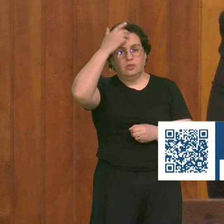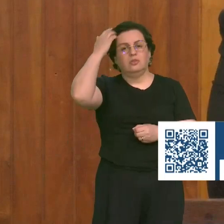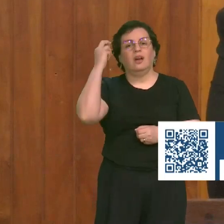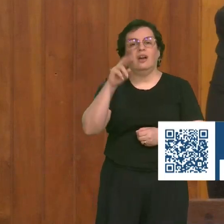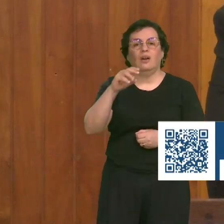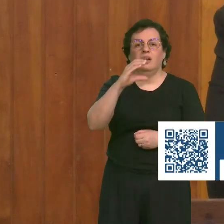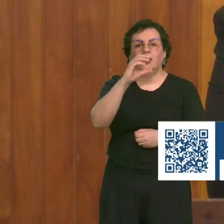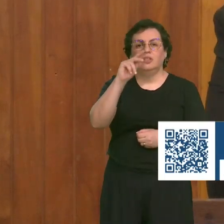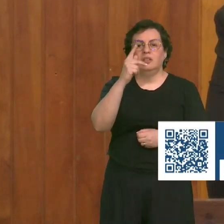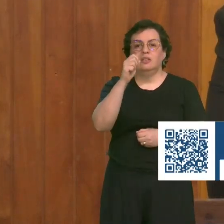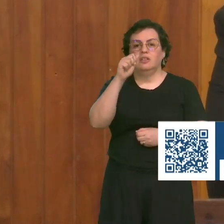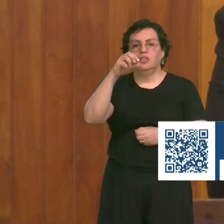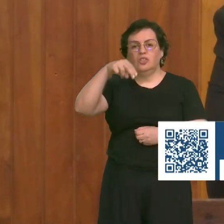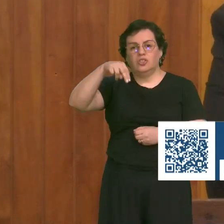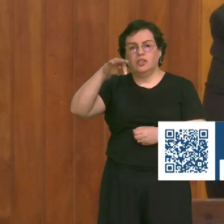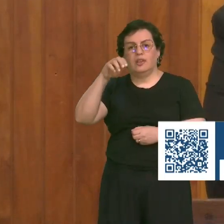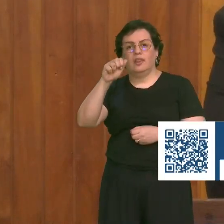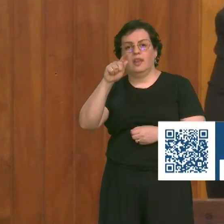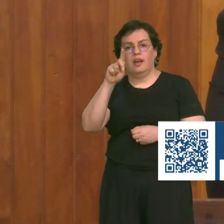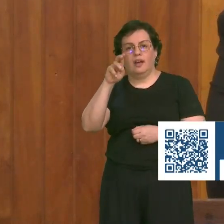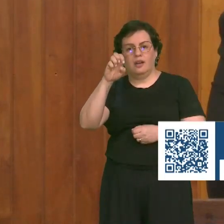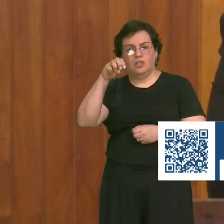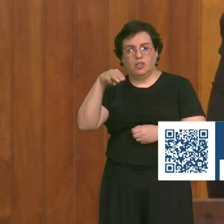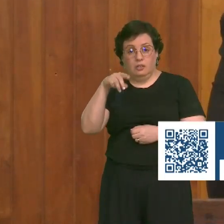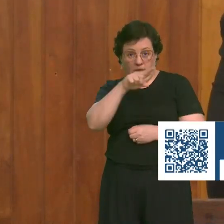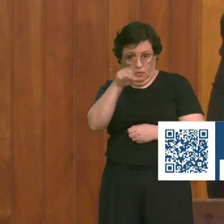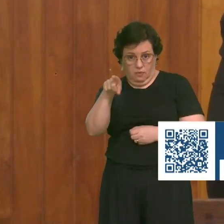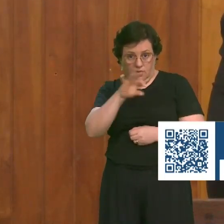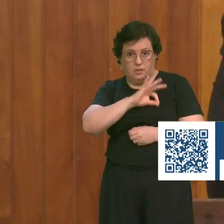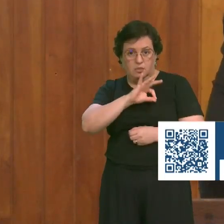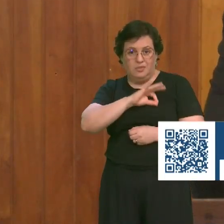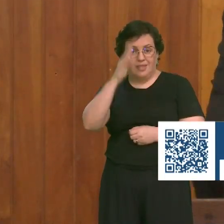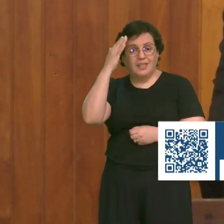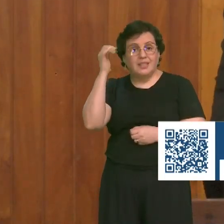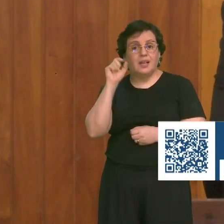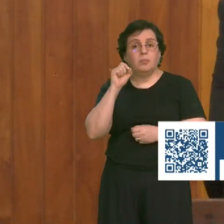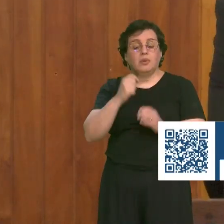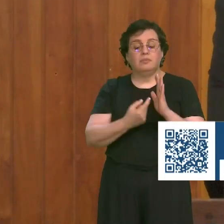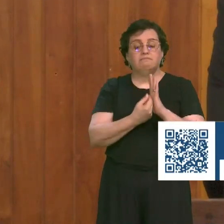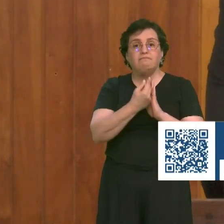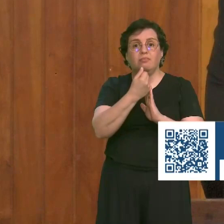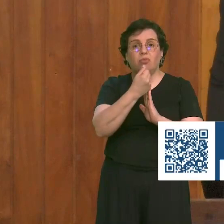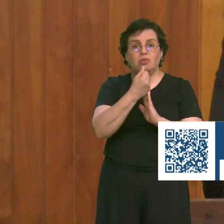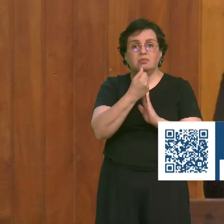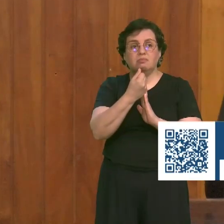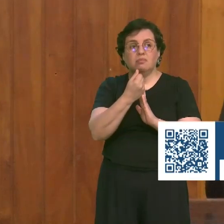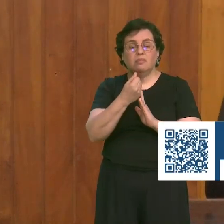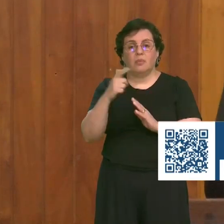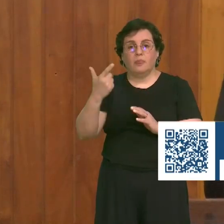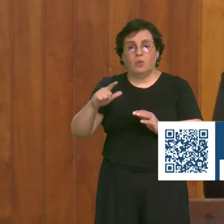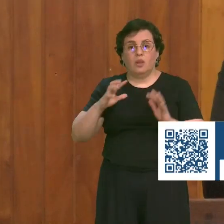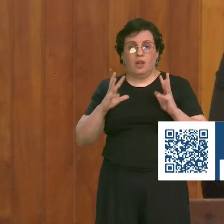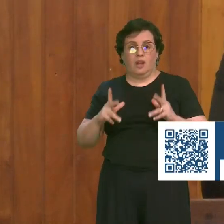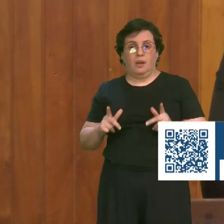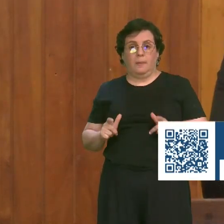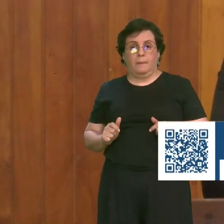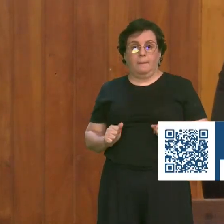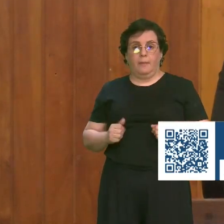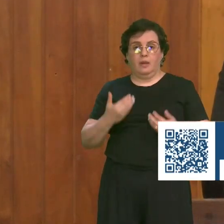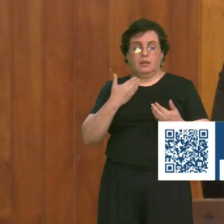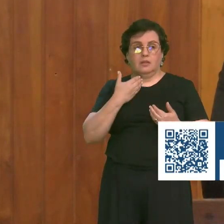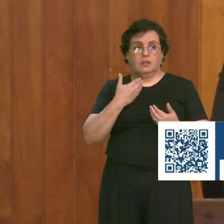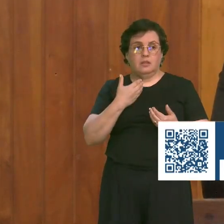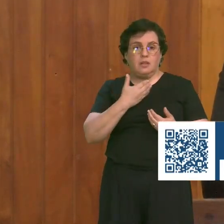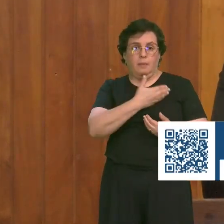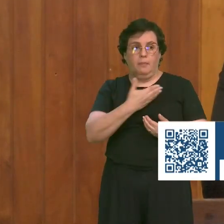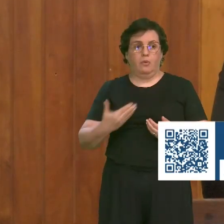então que vocês policiais da cidade saibam que tá acontecendo no orçamento você não tem limpeza pública A Mulher do Prefeito soltou